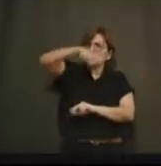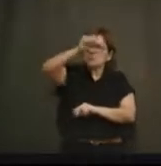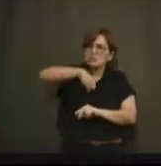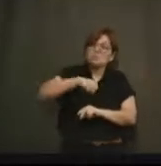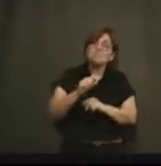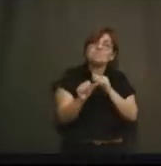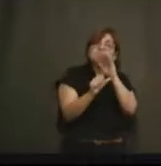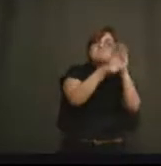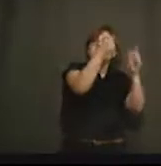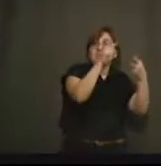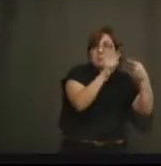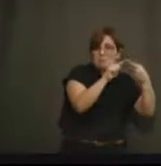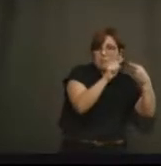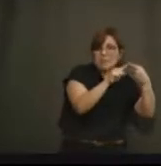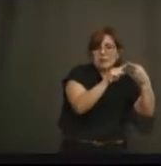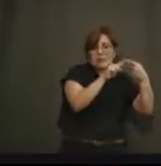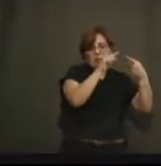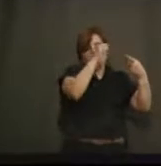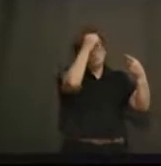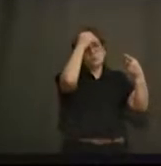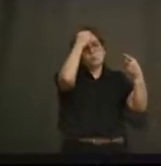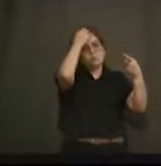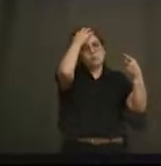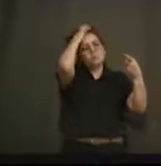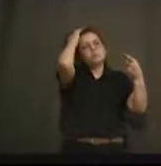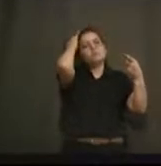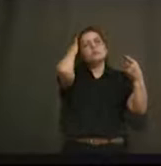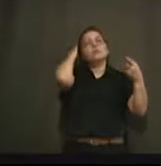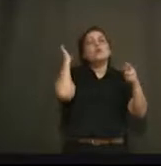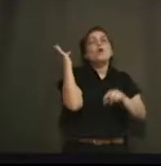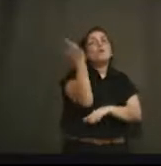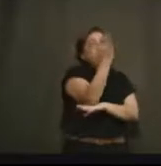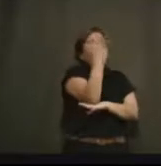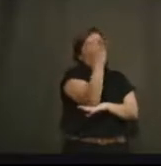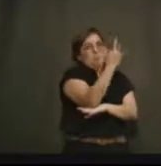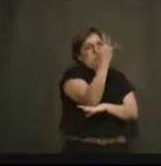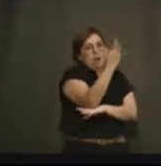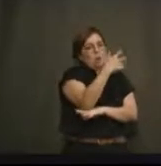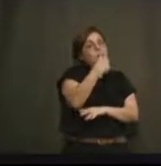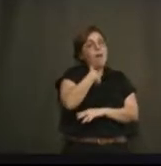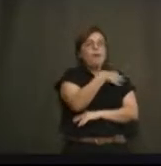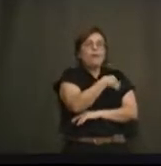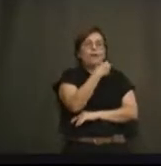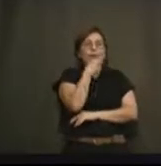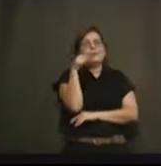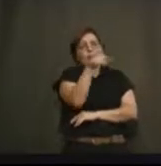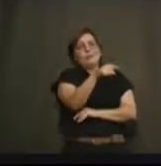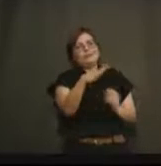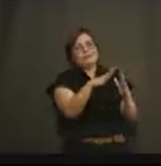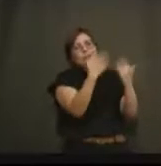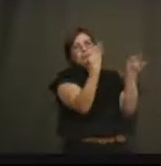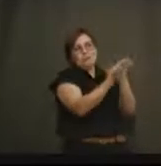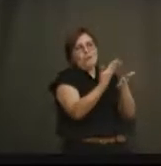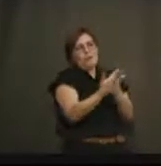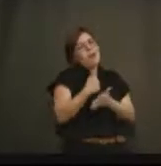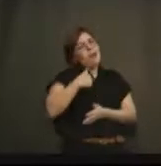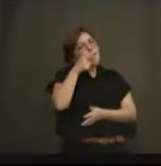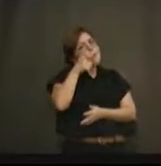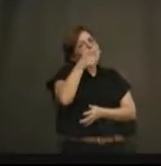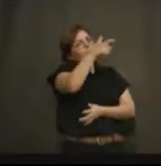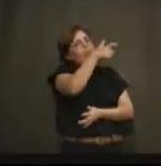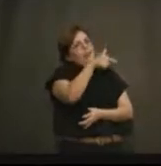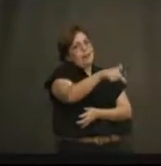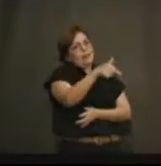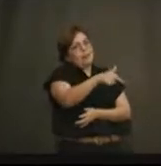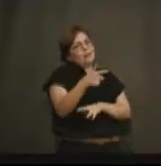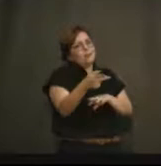primeiro, formalismo. Eu tenho filhos na escola, tá? E eu me interesso, busco